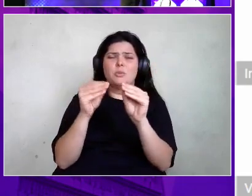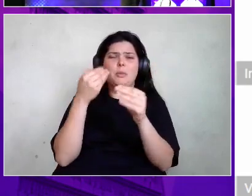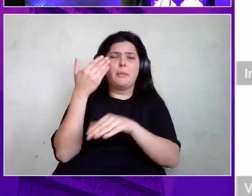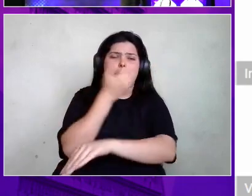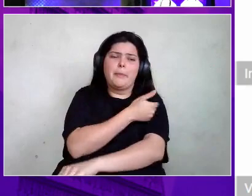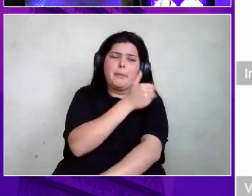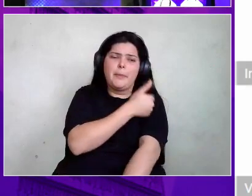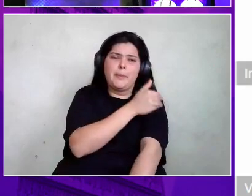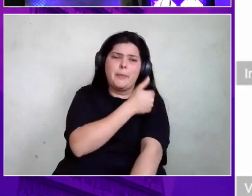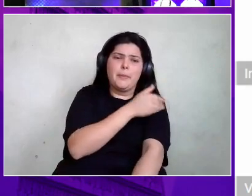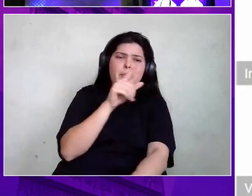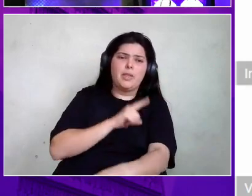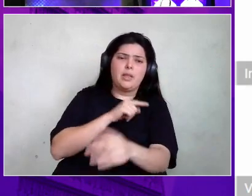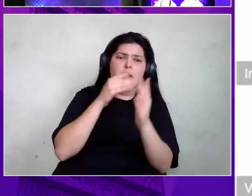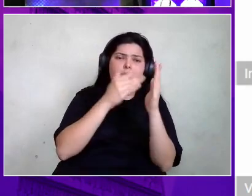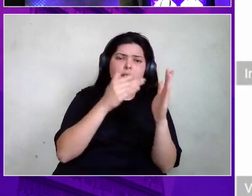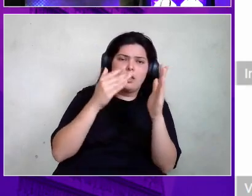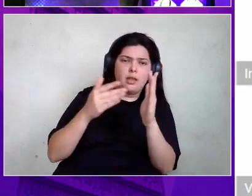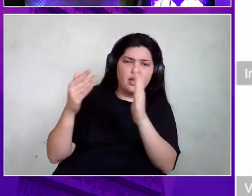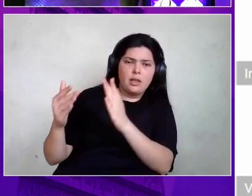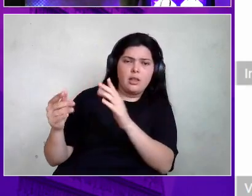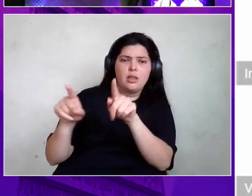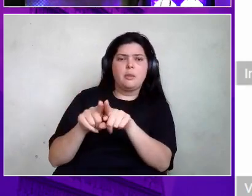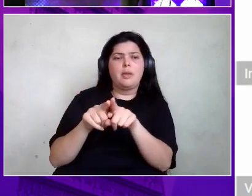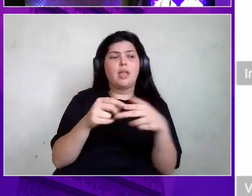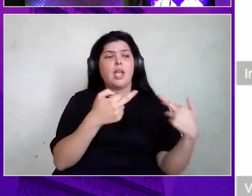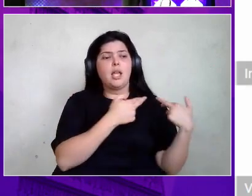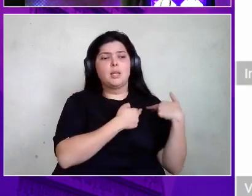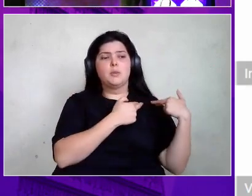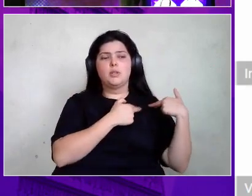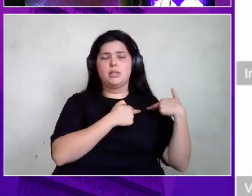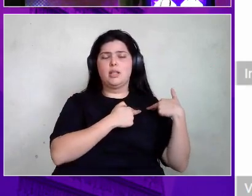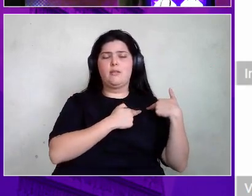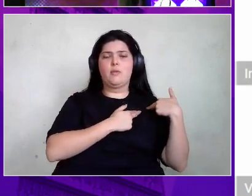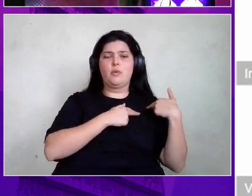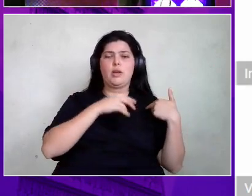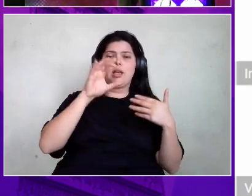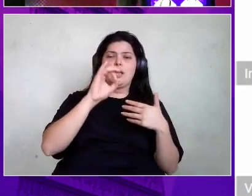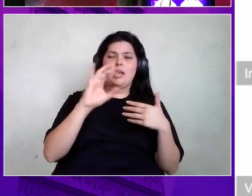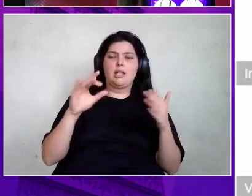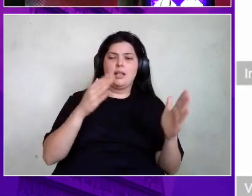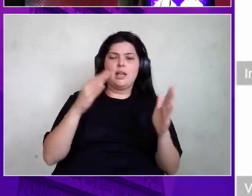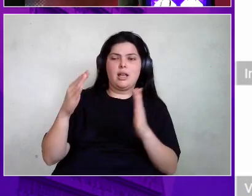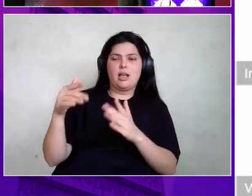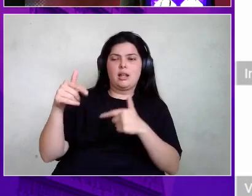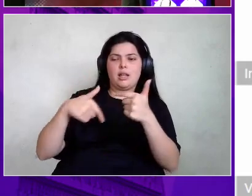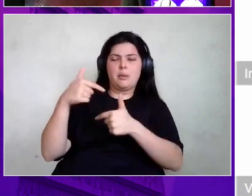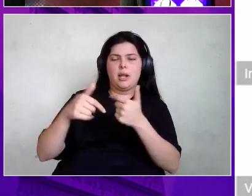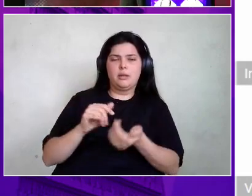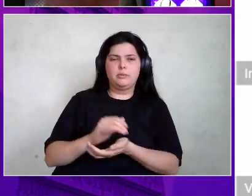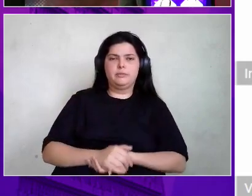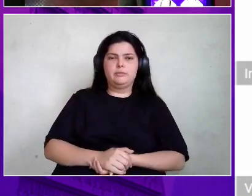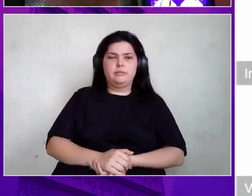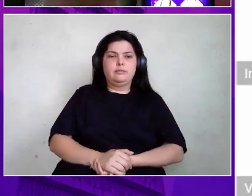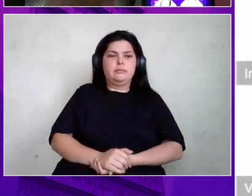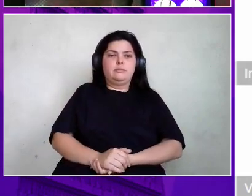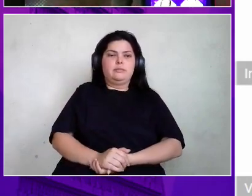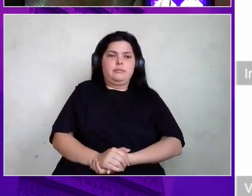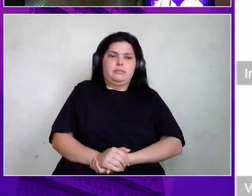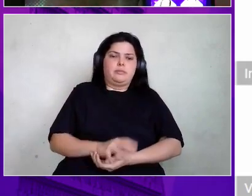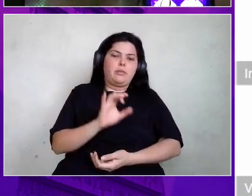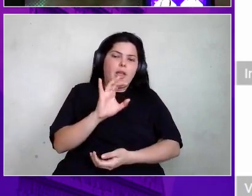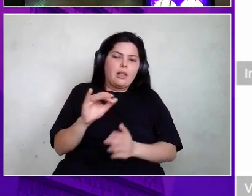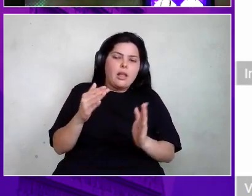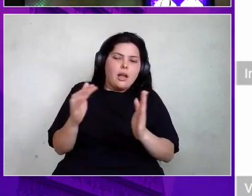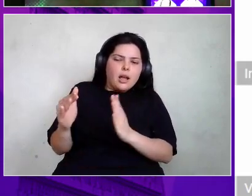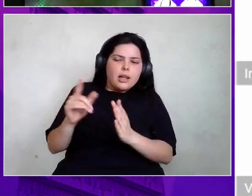estágios, eu tenho etapas e eu tenho as pessoas que fazem cada etapa dessa. Dentro de cada etapa dessa, é claro que eu posso ter várias